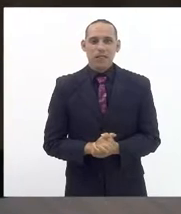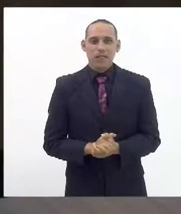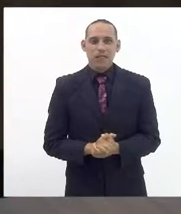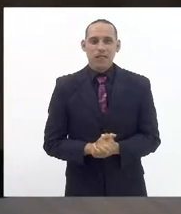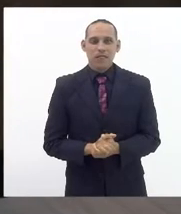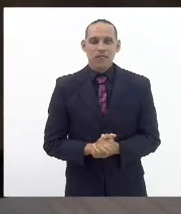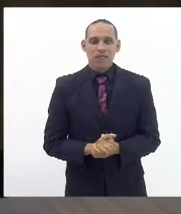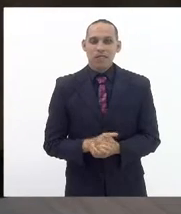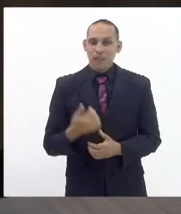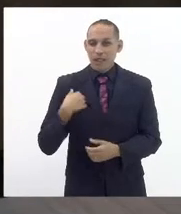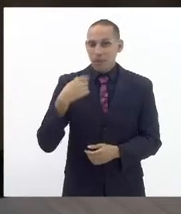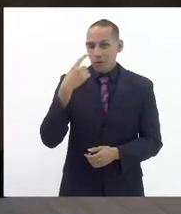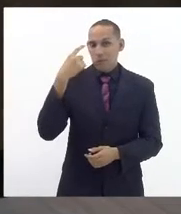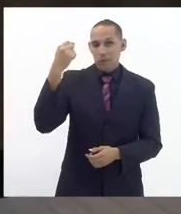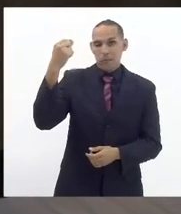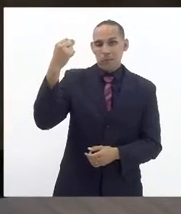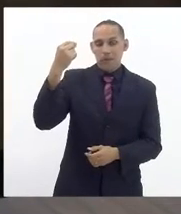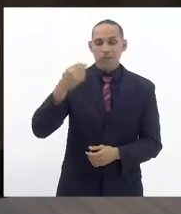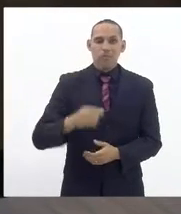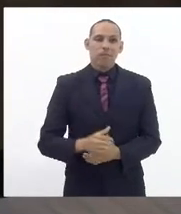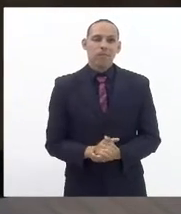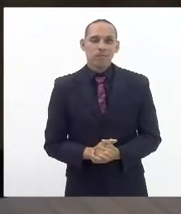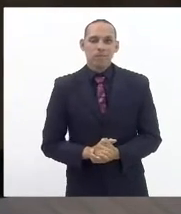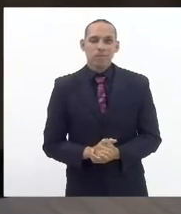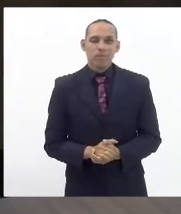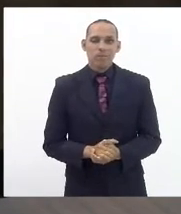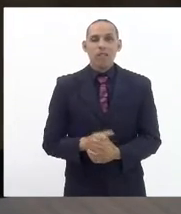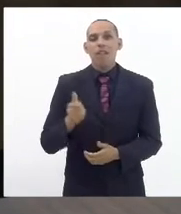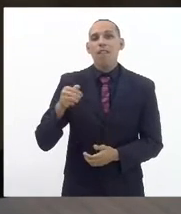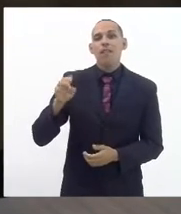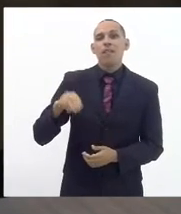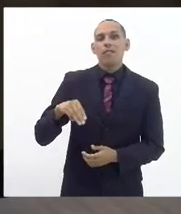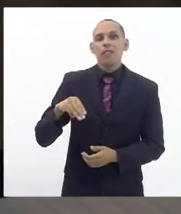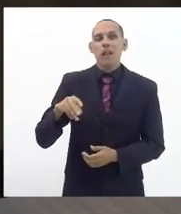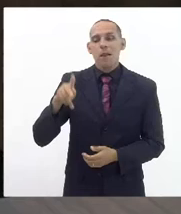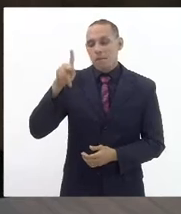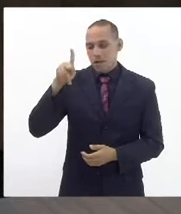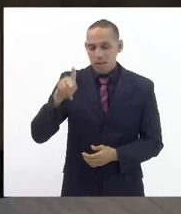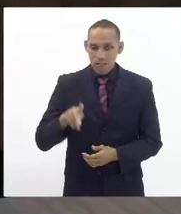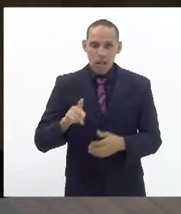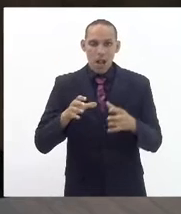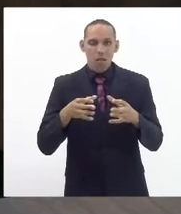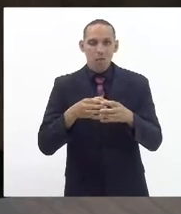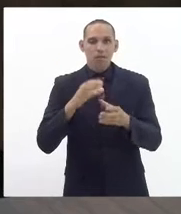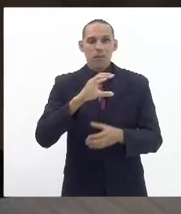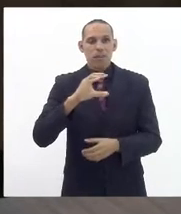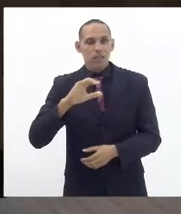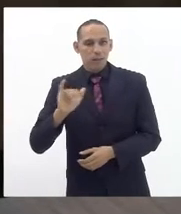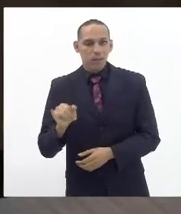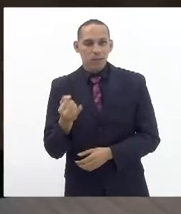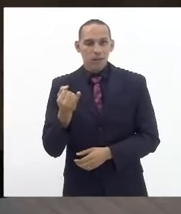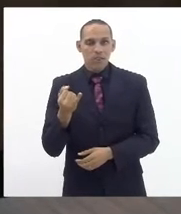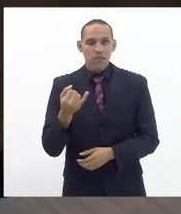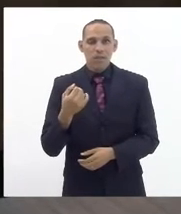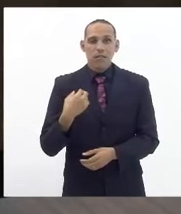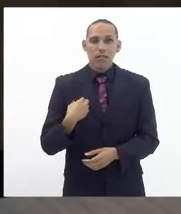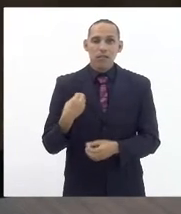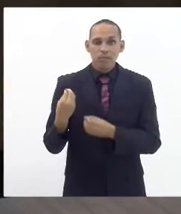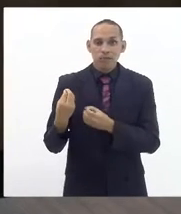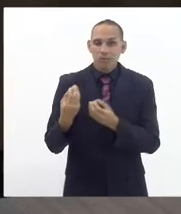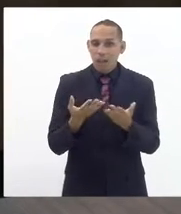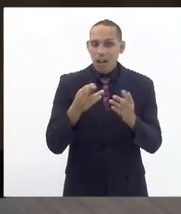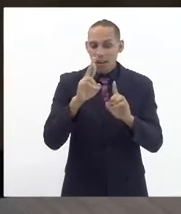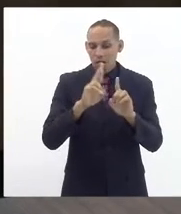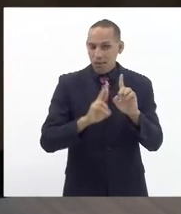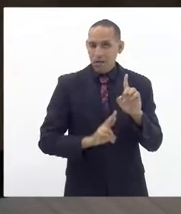designado que fui pelo presidente da Comissão de Constituição e Justiça, passo a